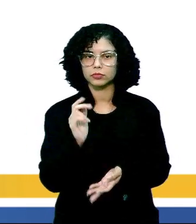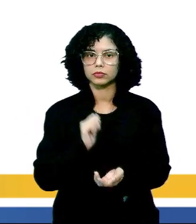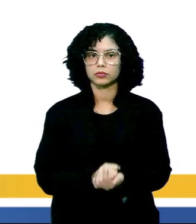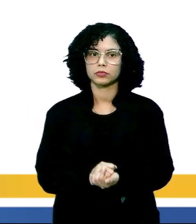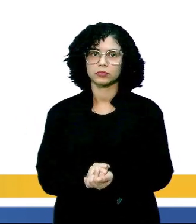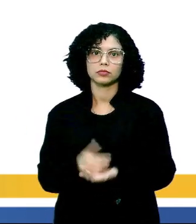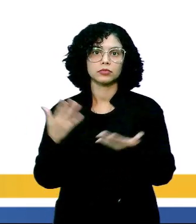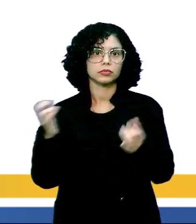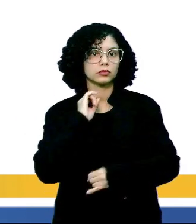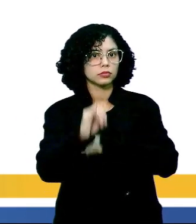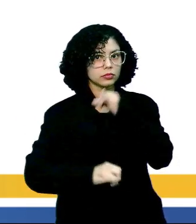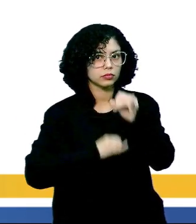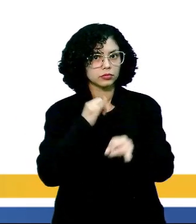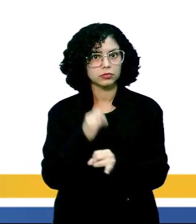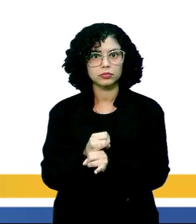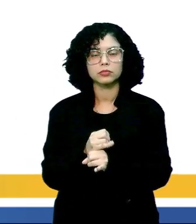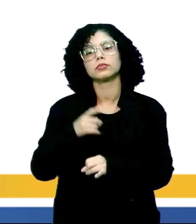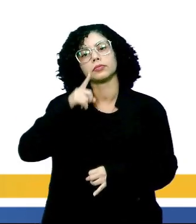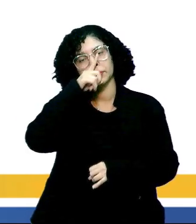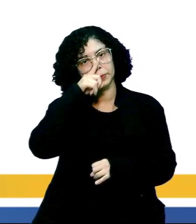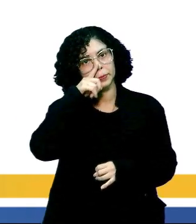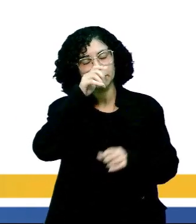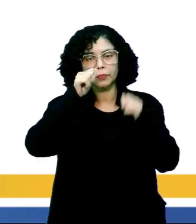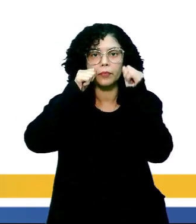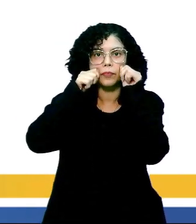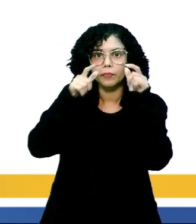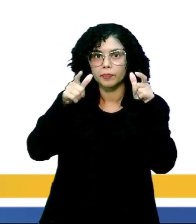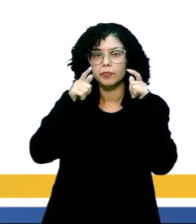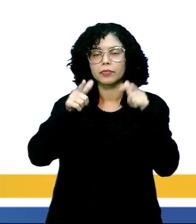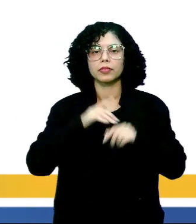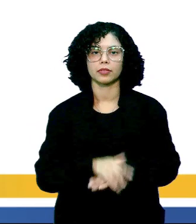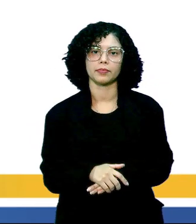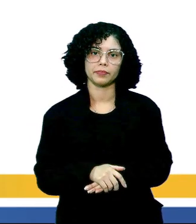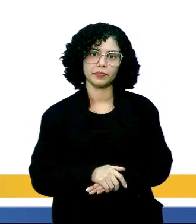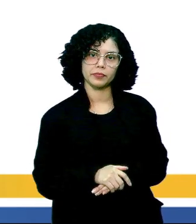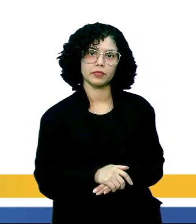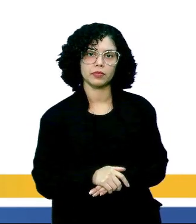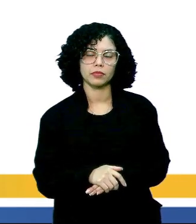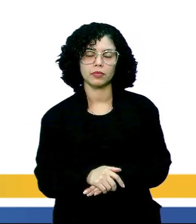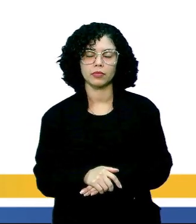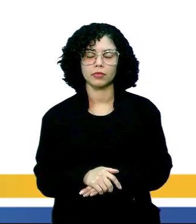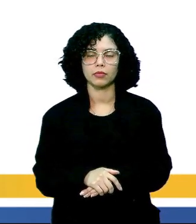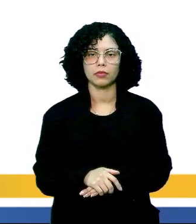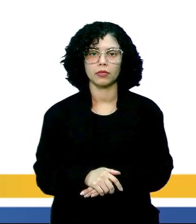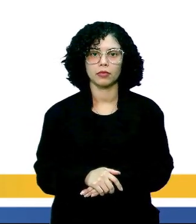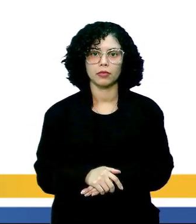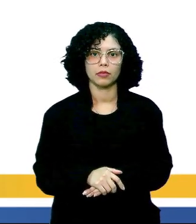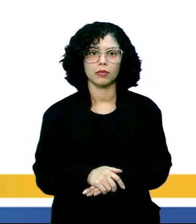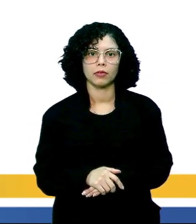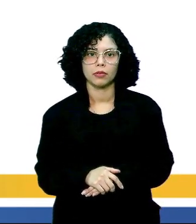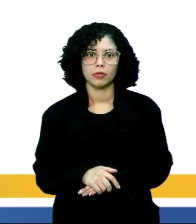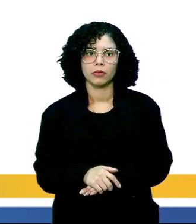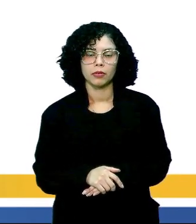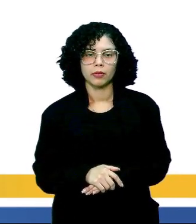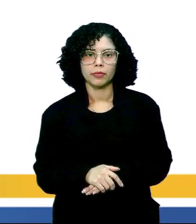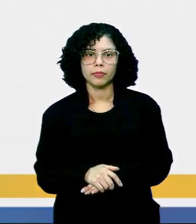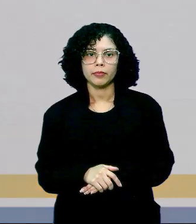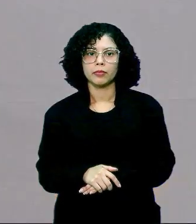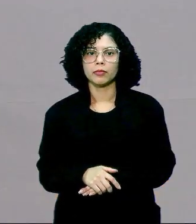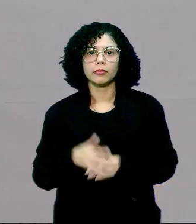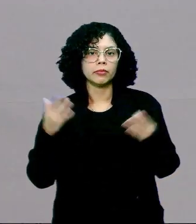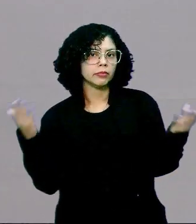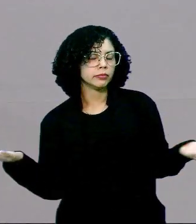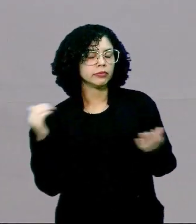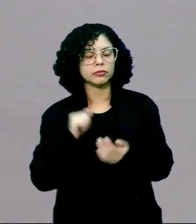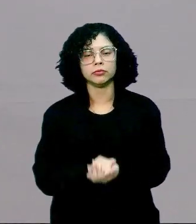Continuando, Internet can be dangerous, be alert. A internet pode ser perigosa, estejam